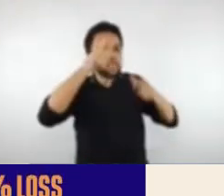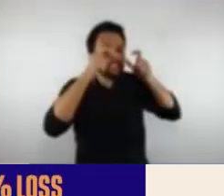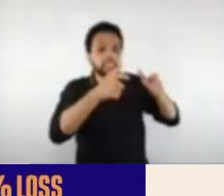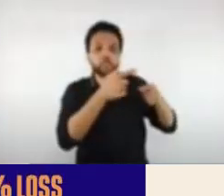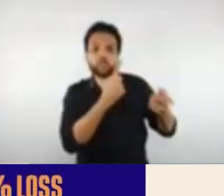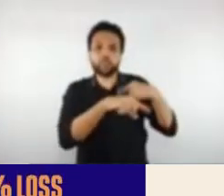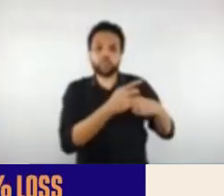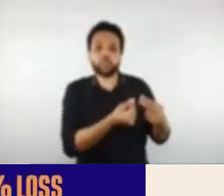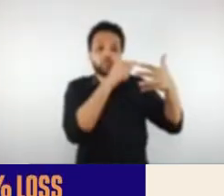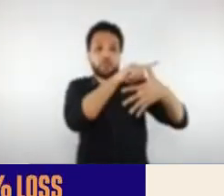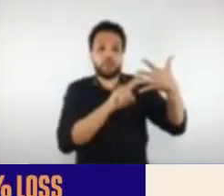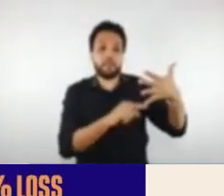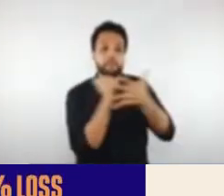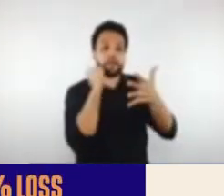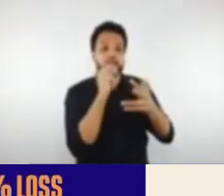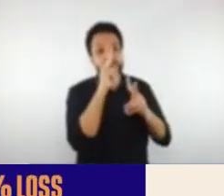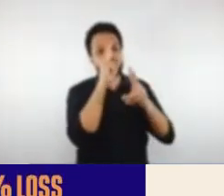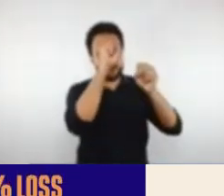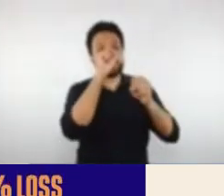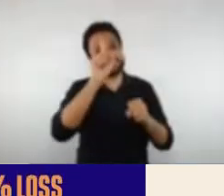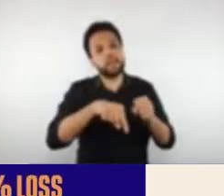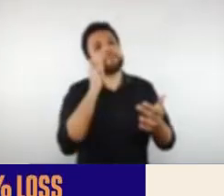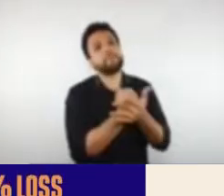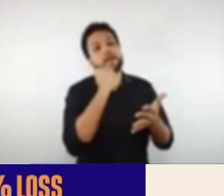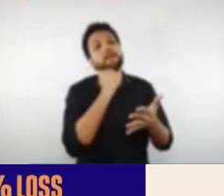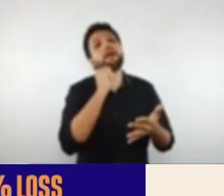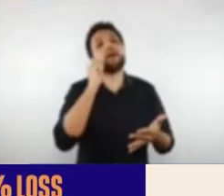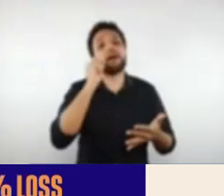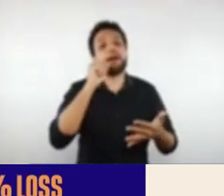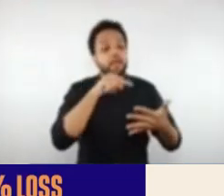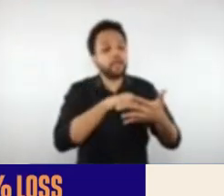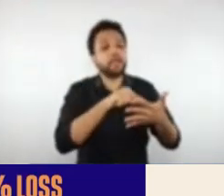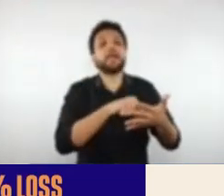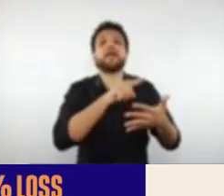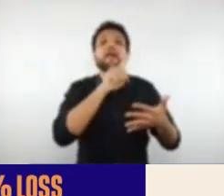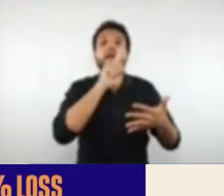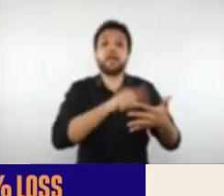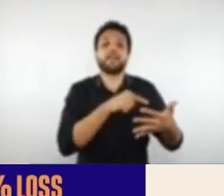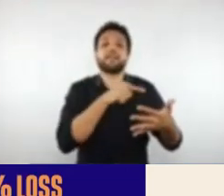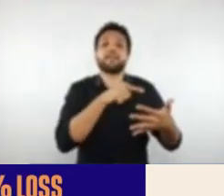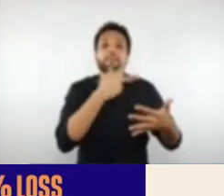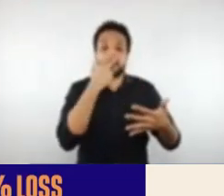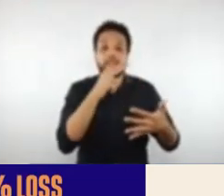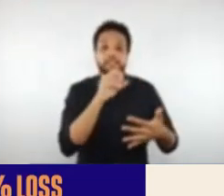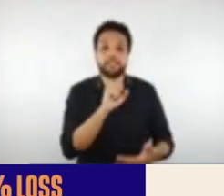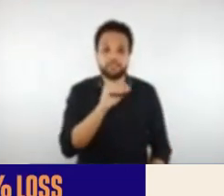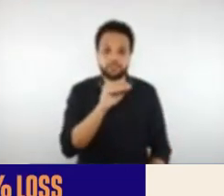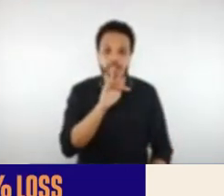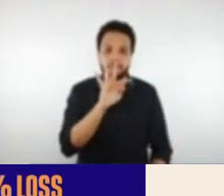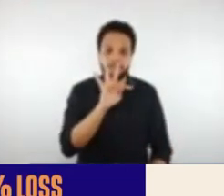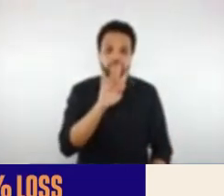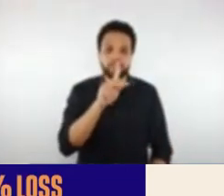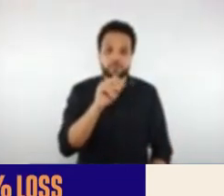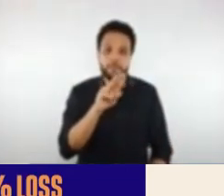Basicamente, são marcas fortes. E a gente está falando de marcas no sentido justamente de soft power, né, e não de